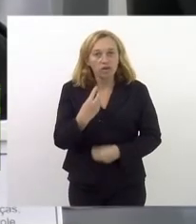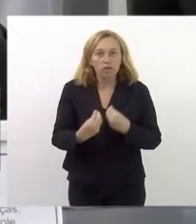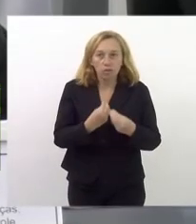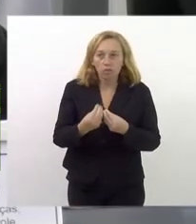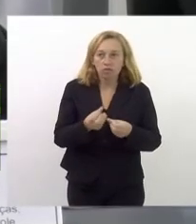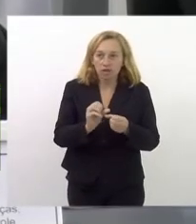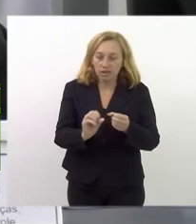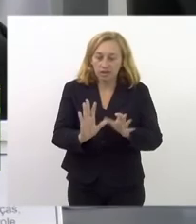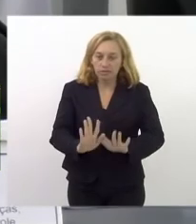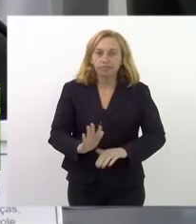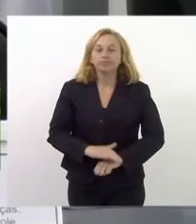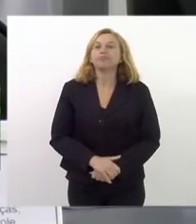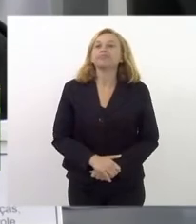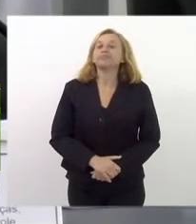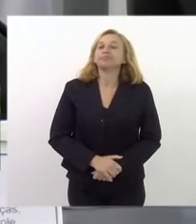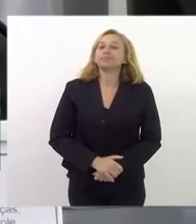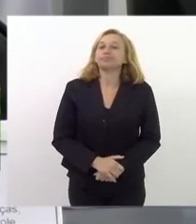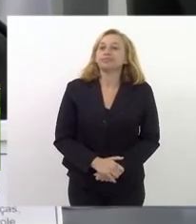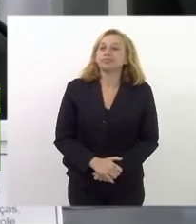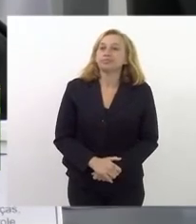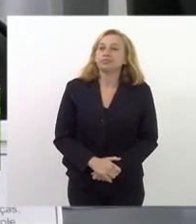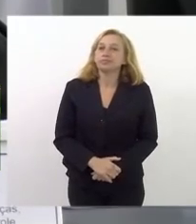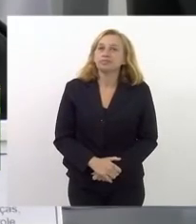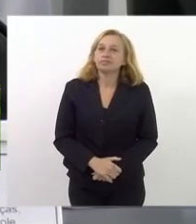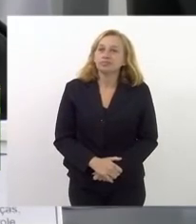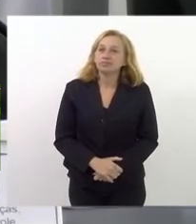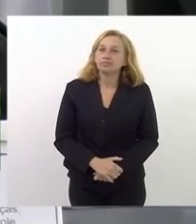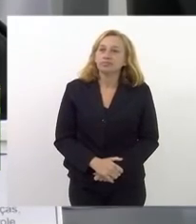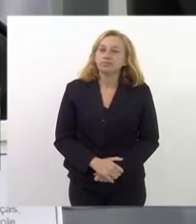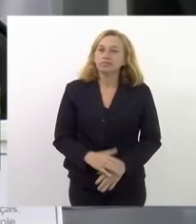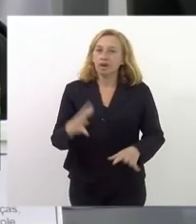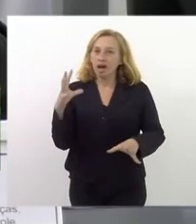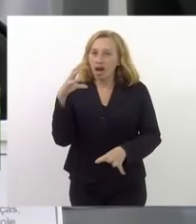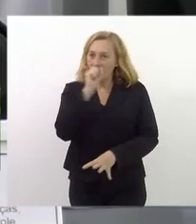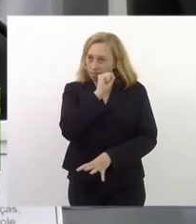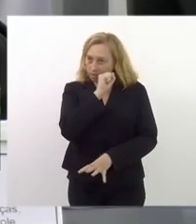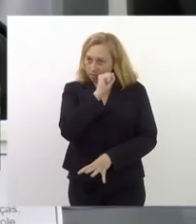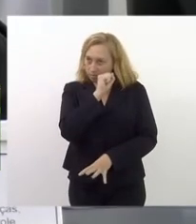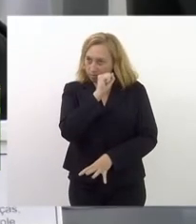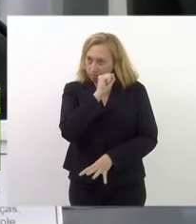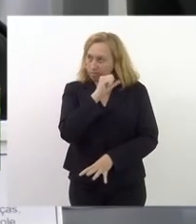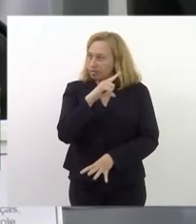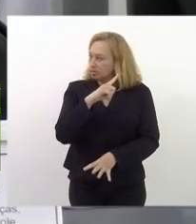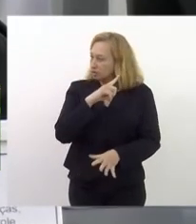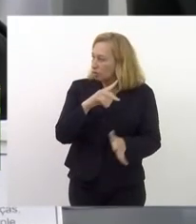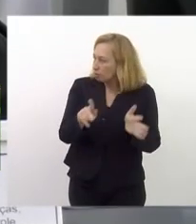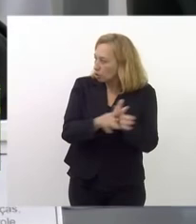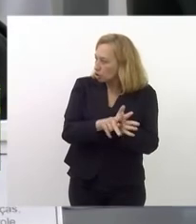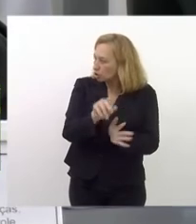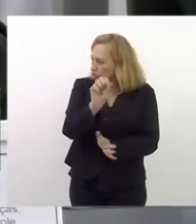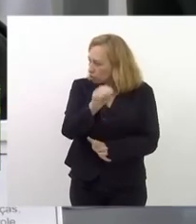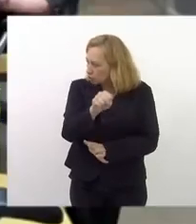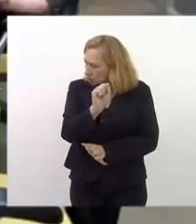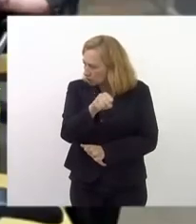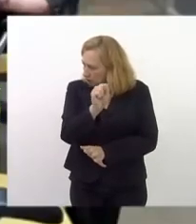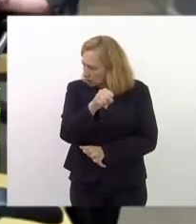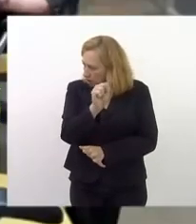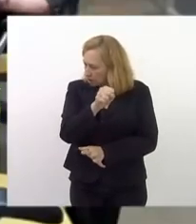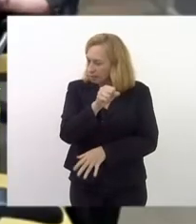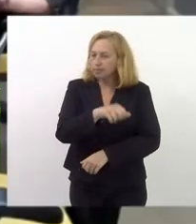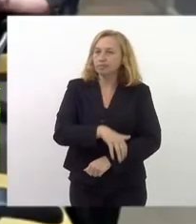e risco. Deixa eu explicar bem rápido. Tem um projeto, sim, da integridade,